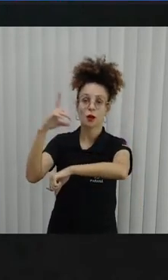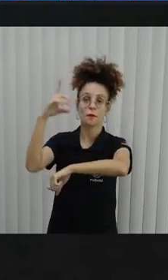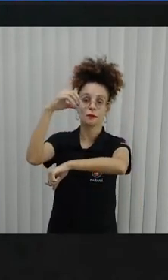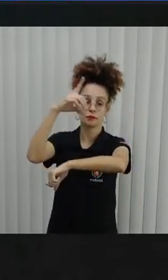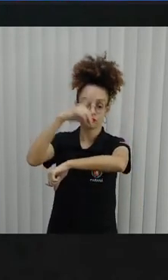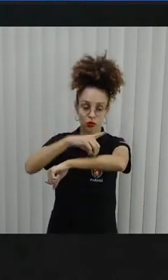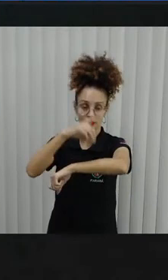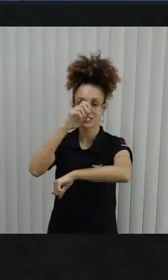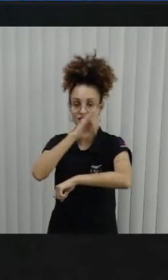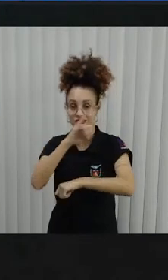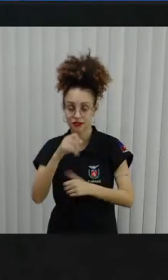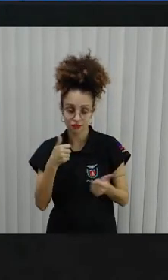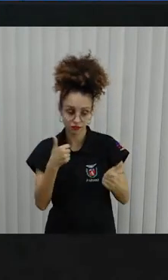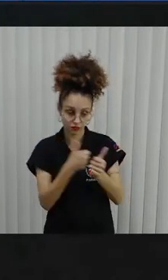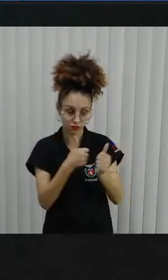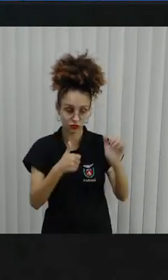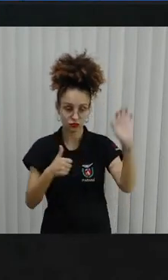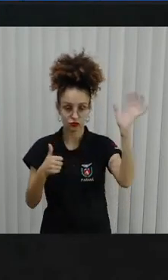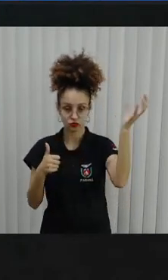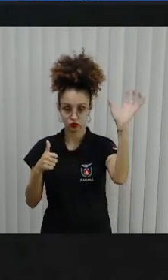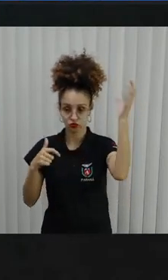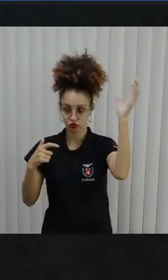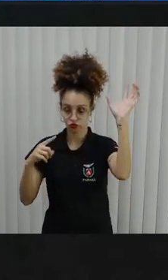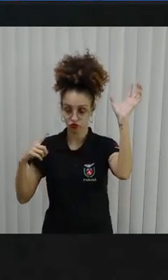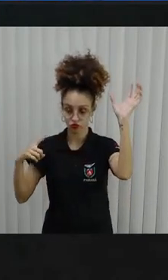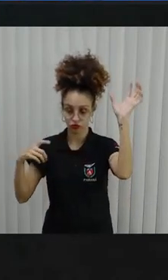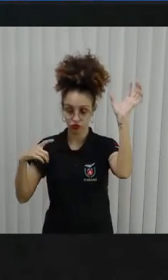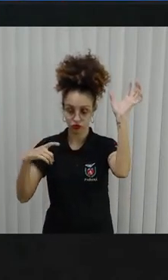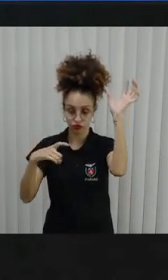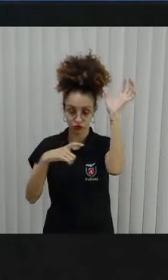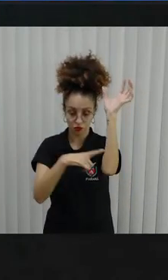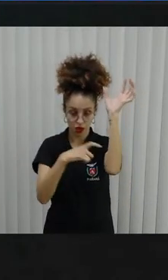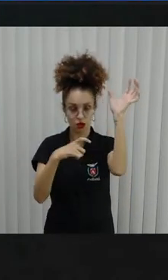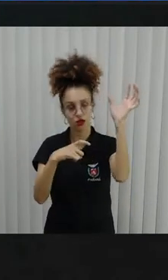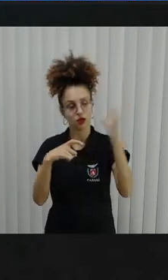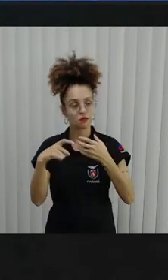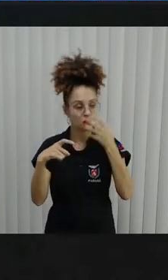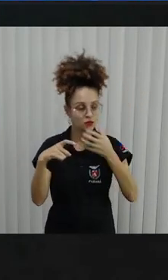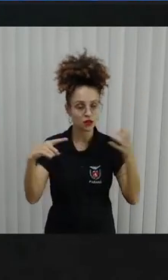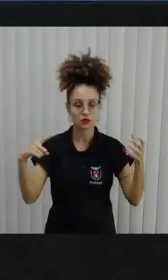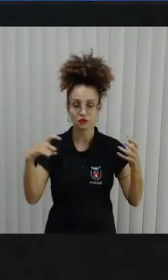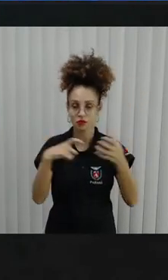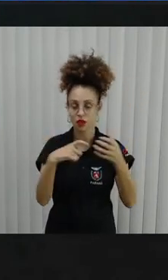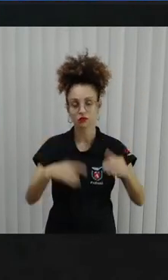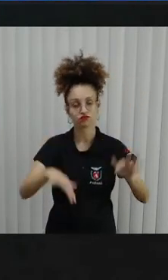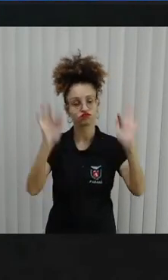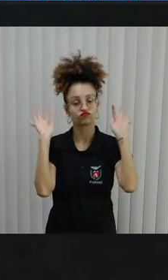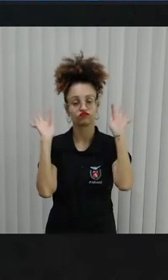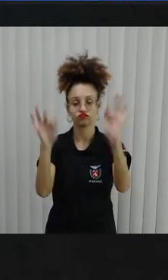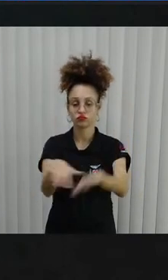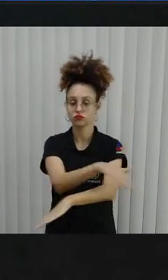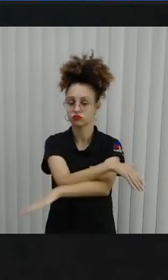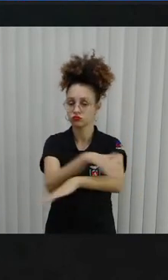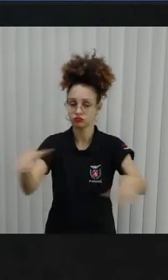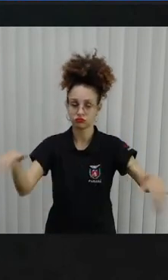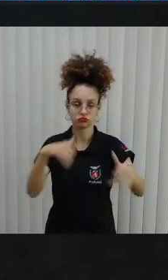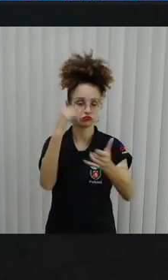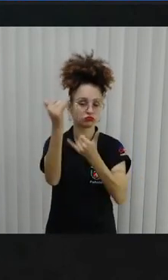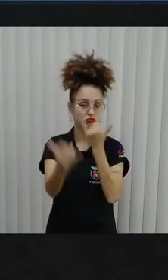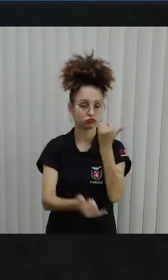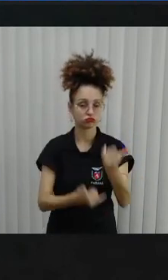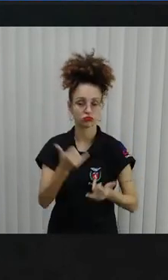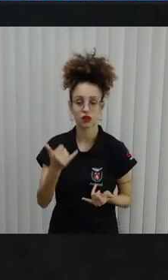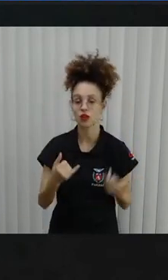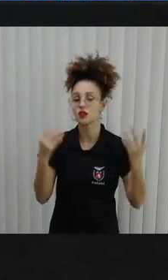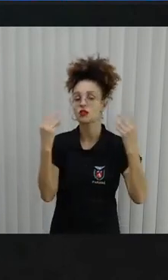encoste no cacto, o que eu quero que aconteça? Ou na maçã? Que o jogo acabe, assim como a gente tem no Dino lá. Eu não vou